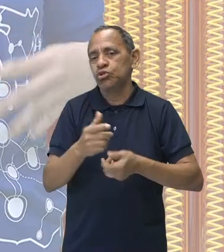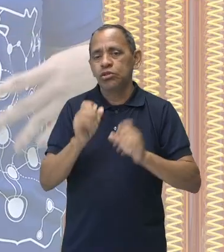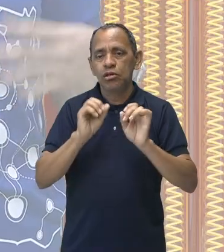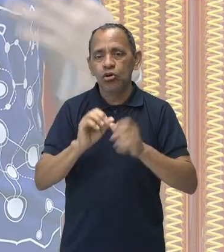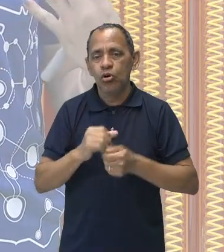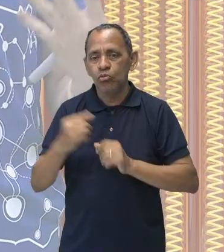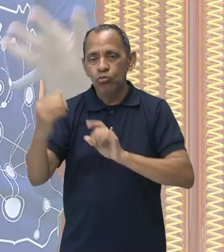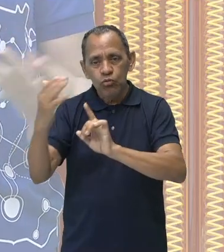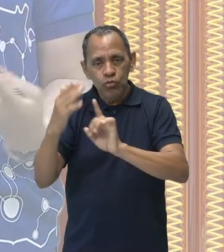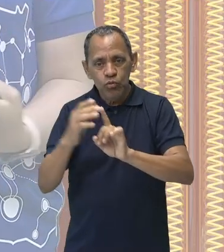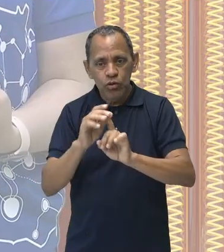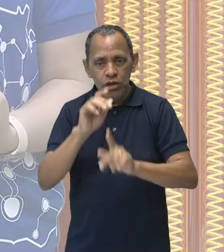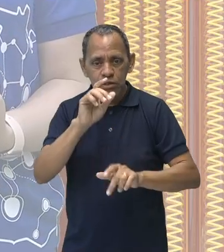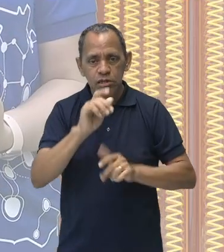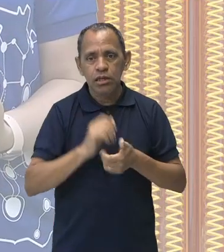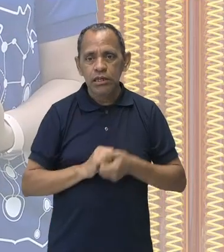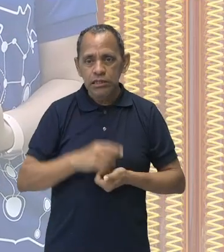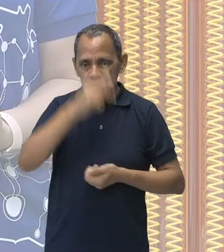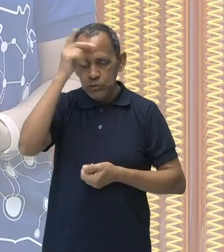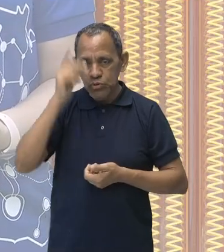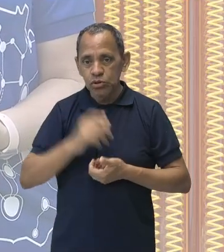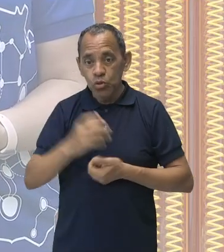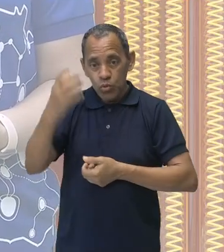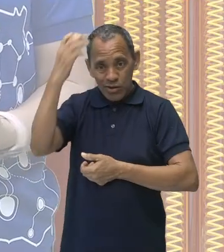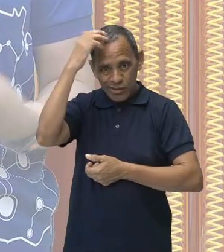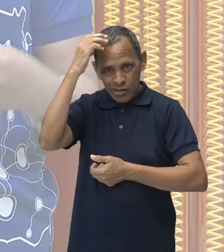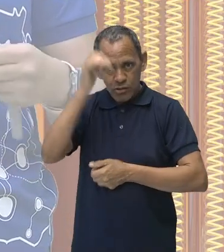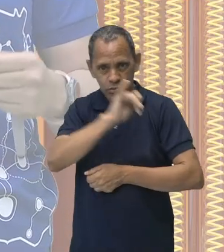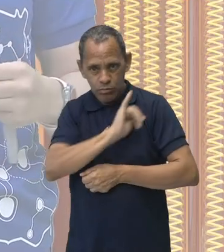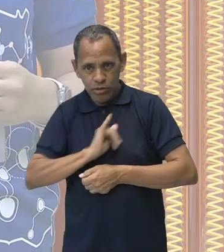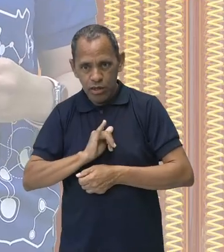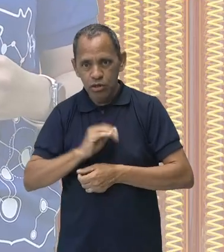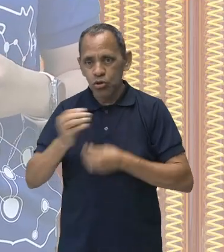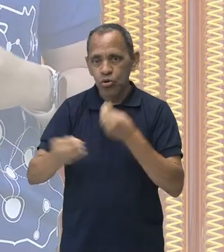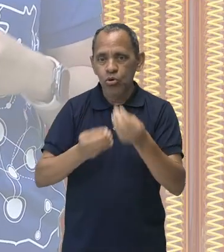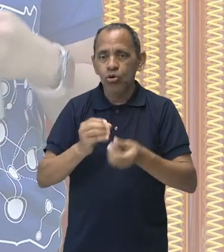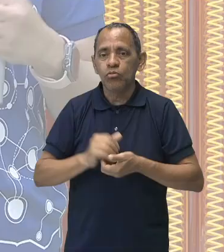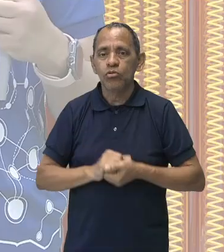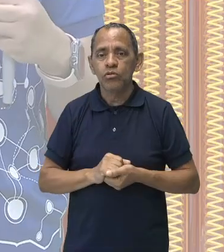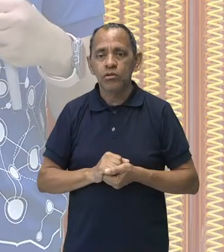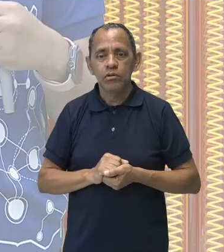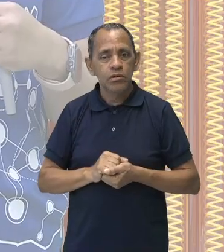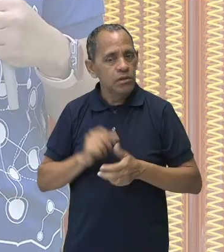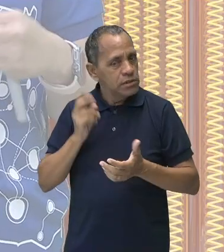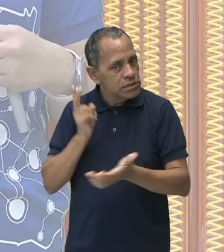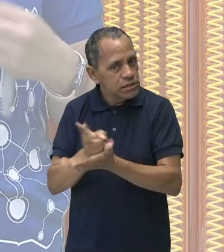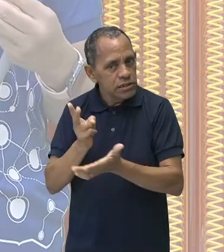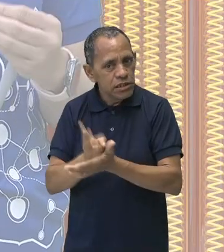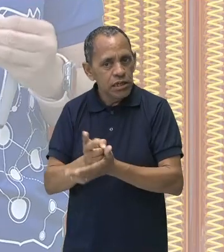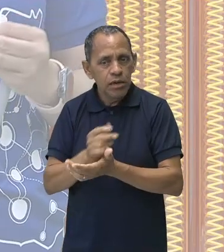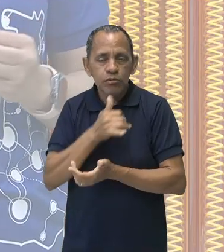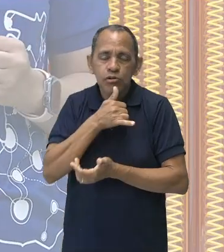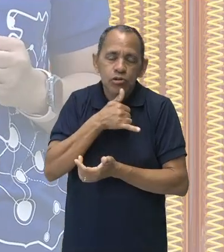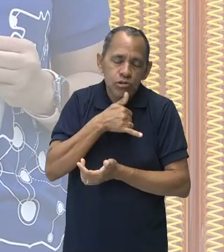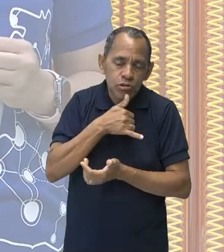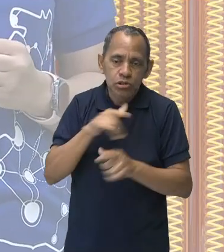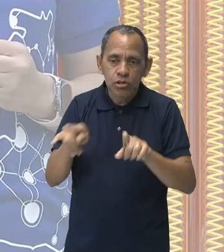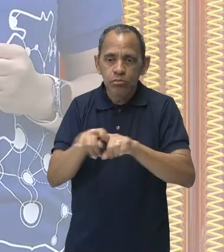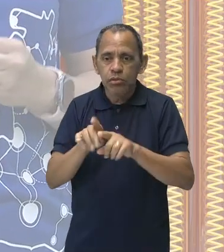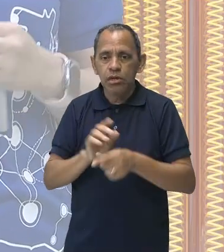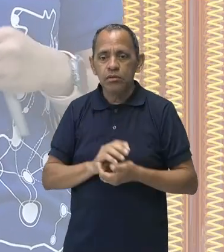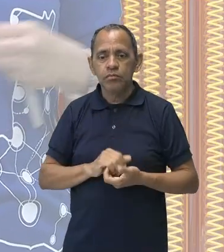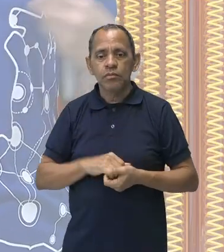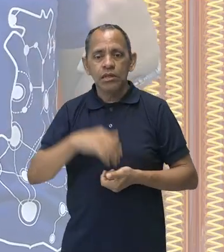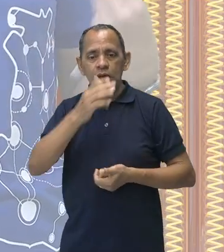ali, no caso, o reino do inferno, ou seja, vivendo ali sempre amargurado, sempre com aquelas pressões